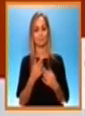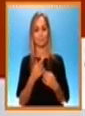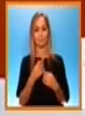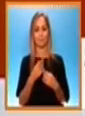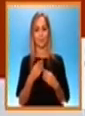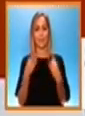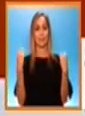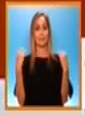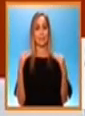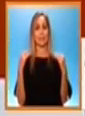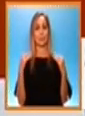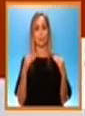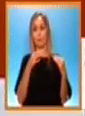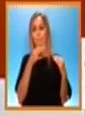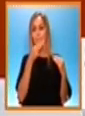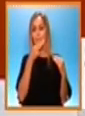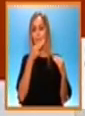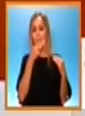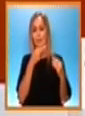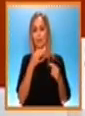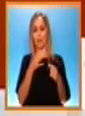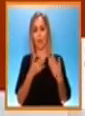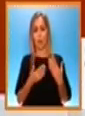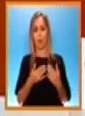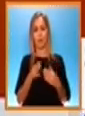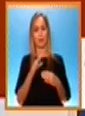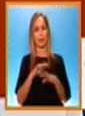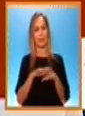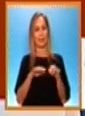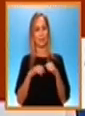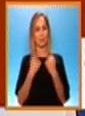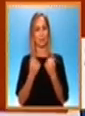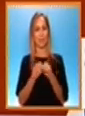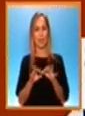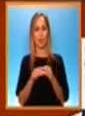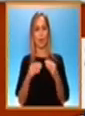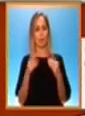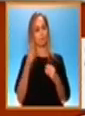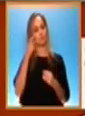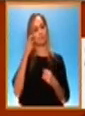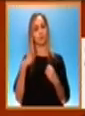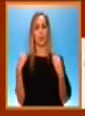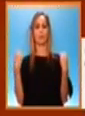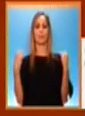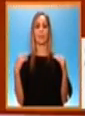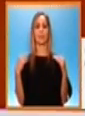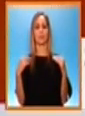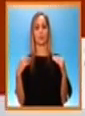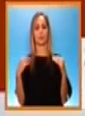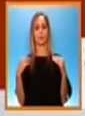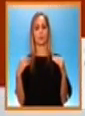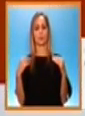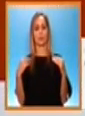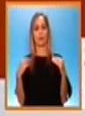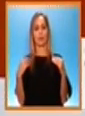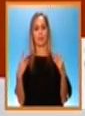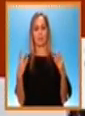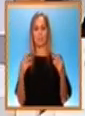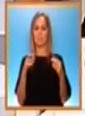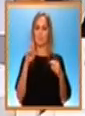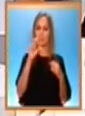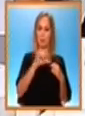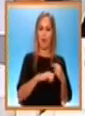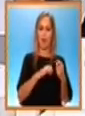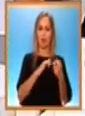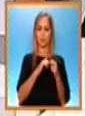treinadores de bancada, como eu chamo. Porque hoje em dia, cada vez mais, as redes sociais são treinadores de bancada. E para a maldicência não... e para arranjar...